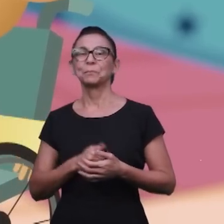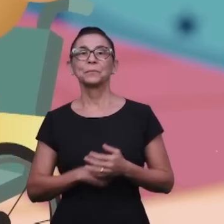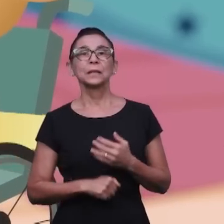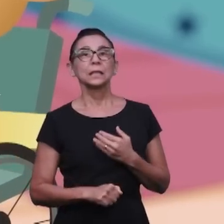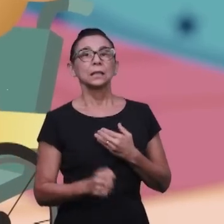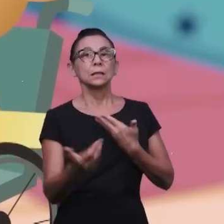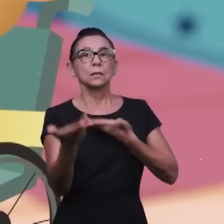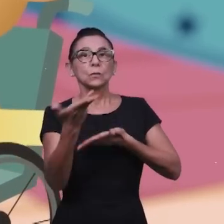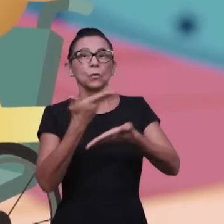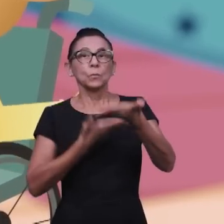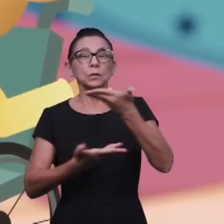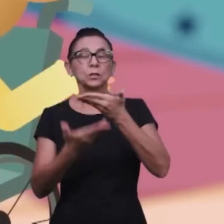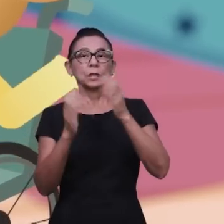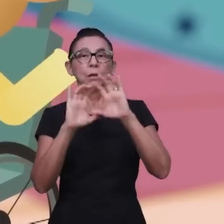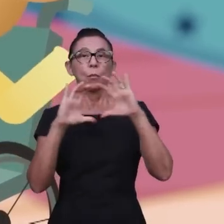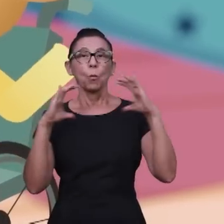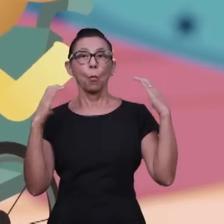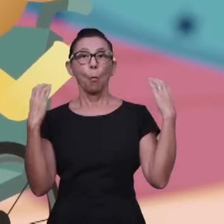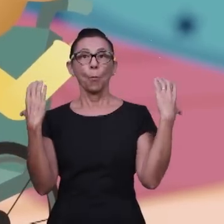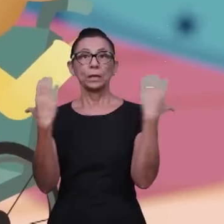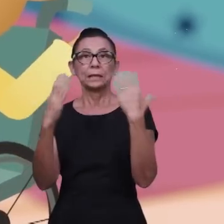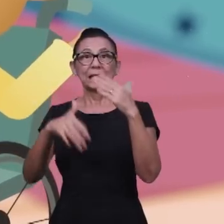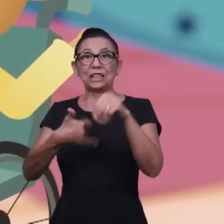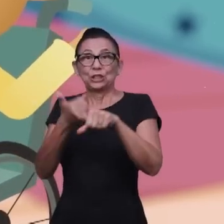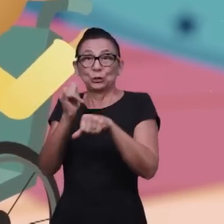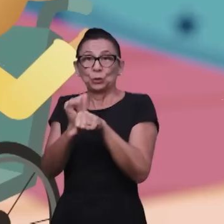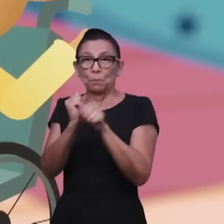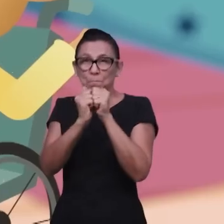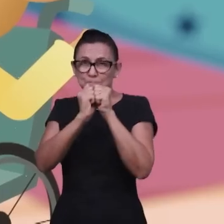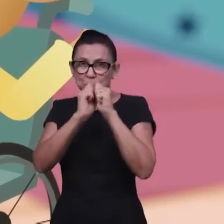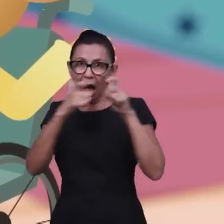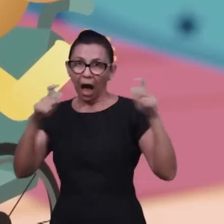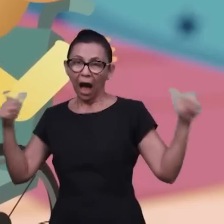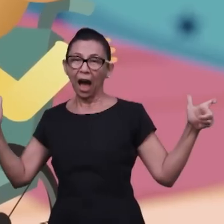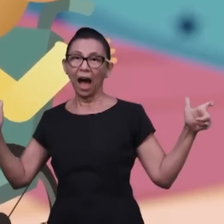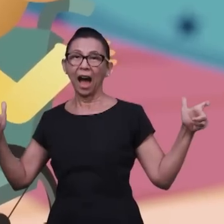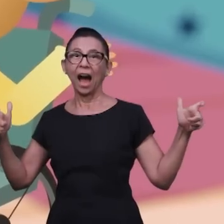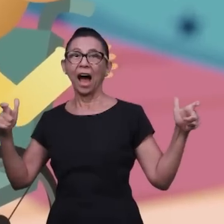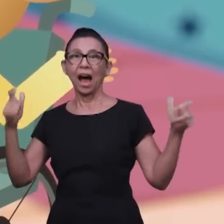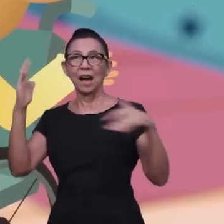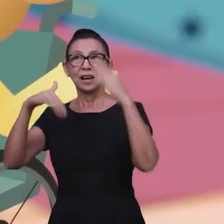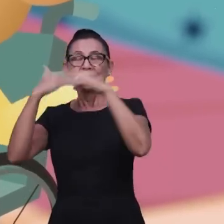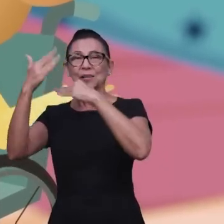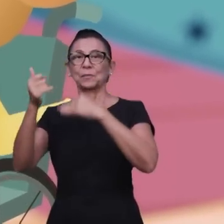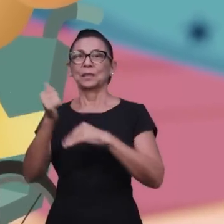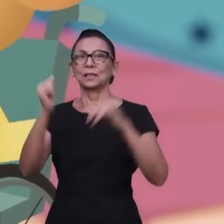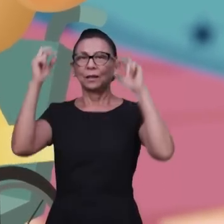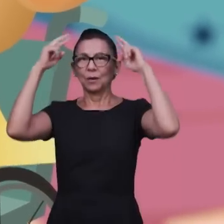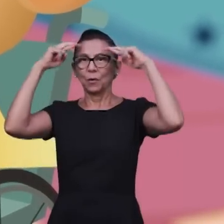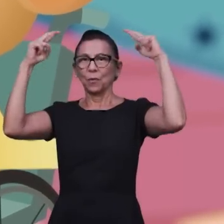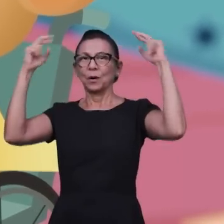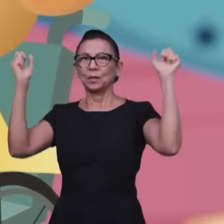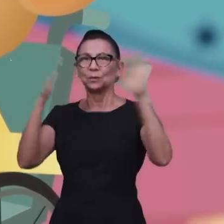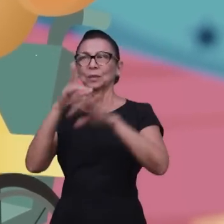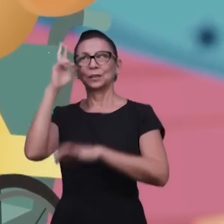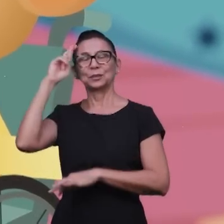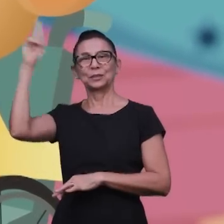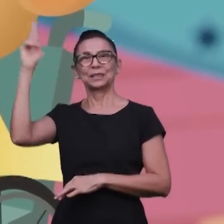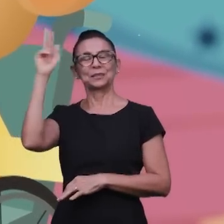nossa comunidade no YouTube vai ficar cada dia maior e mais forte, para a honra e glória do Senhor. Amém,